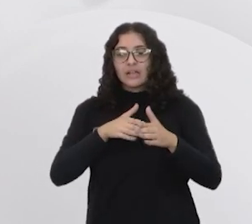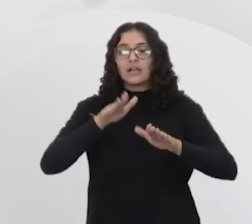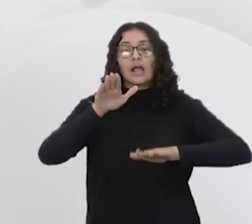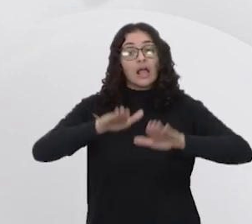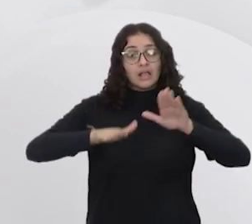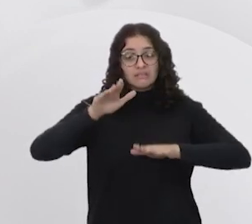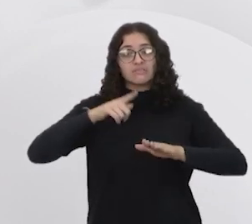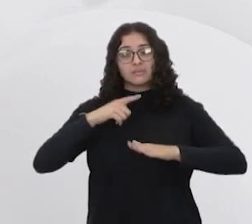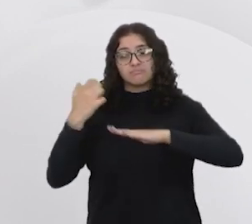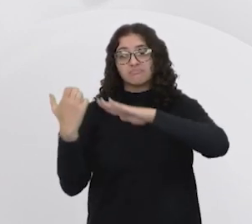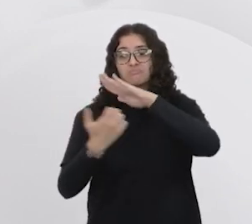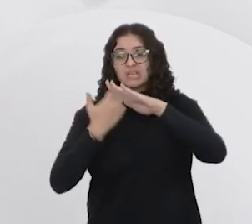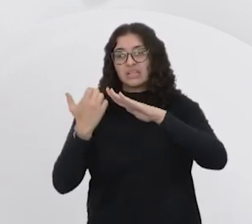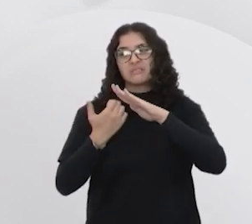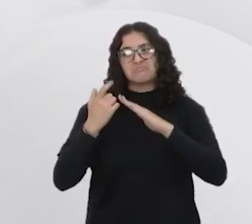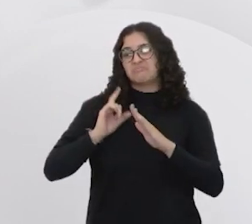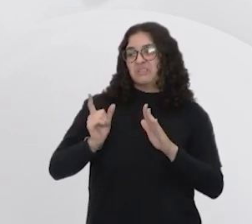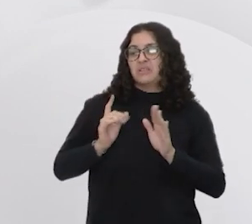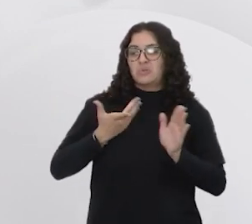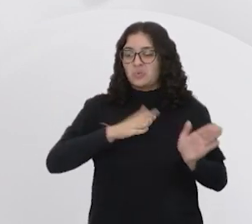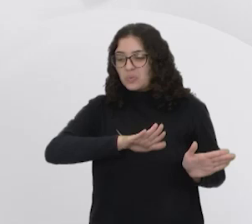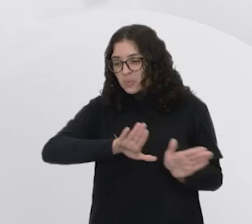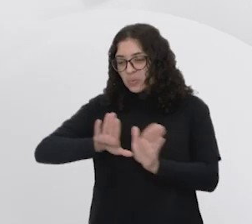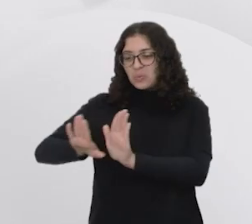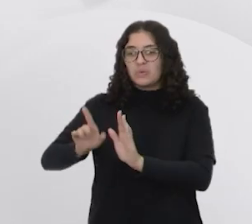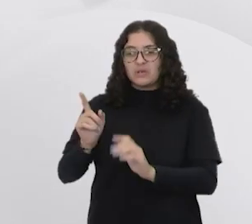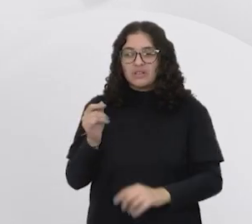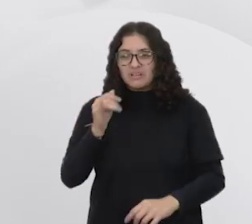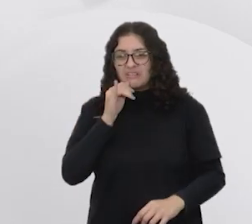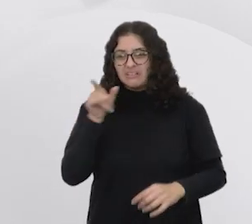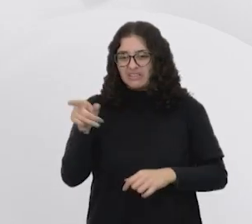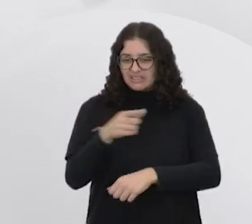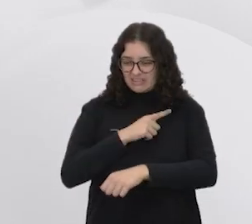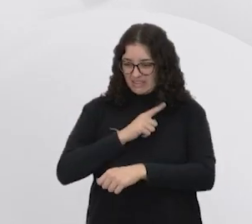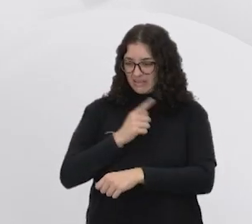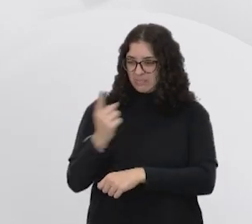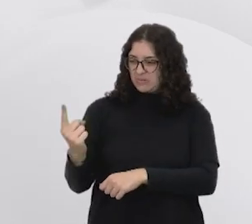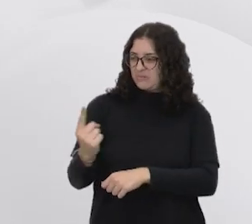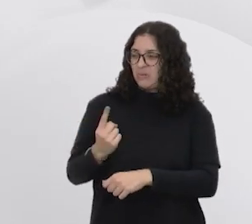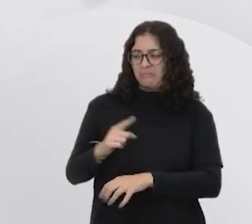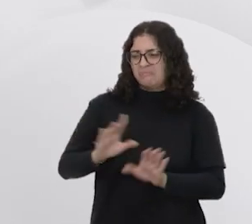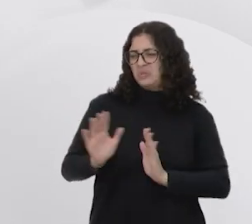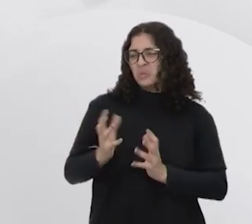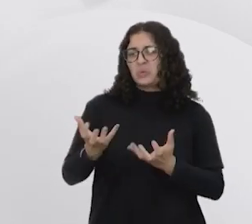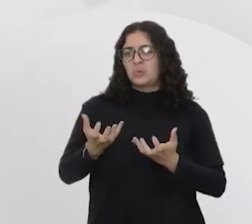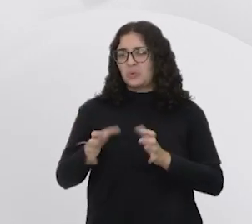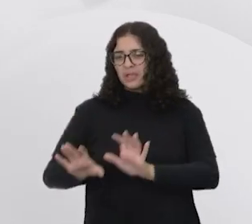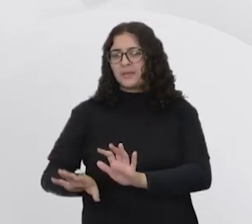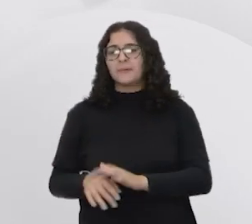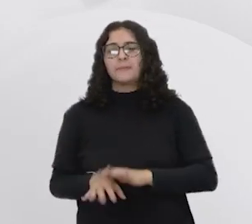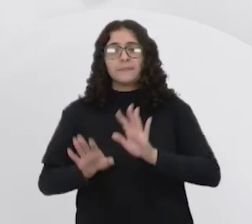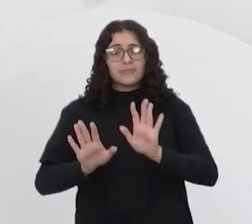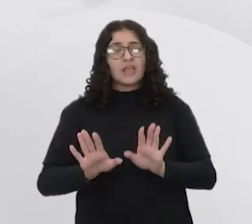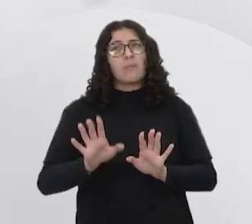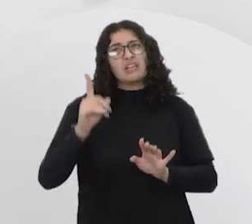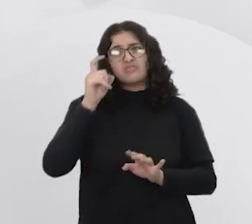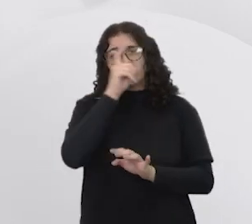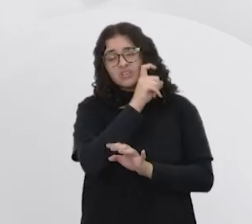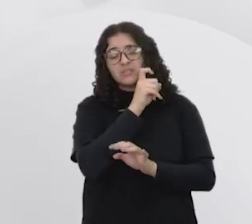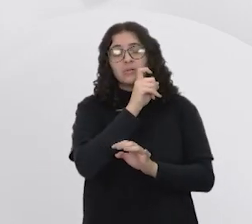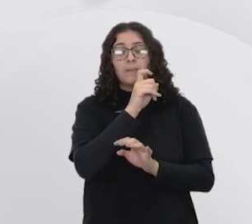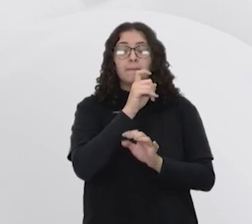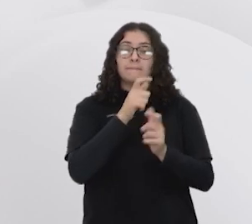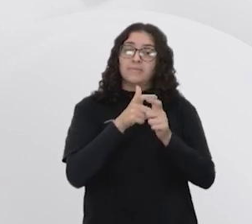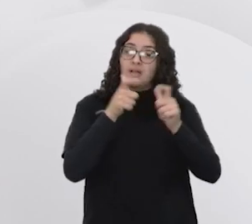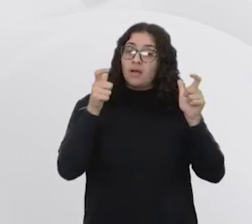empresas acabam afastando o esquema de tatuagem dos empregados, mas isso está cada vez mais raro. Mas as relações de